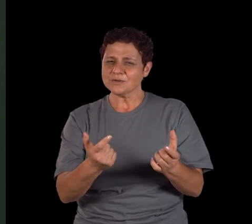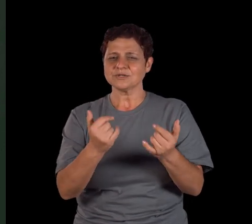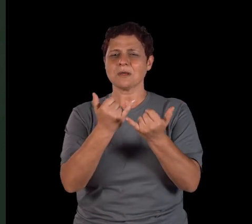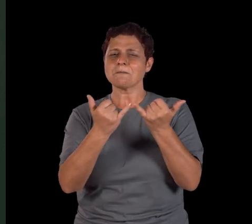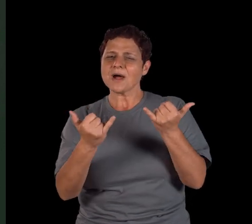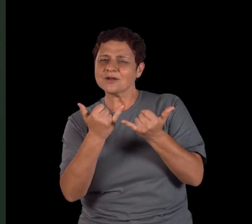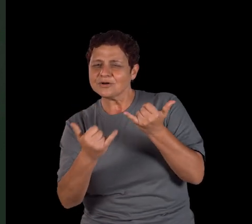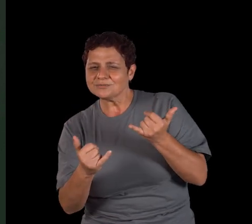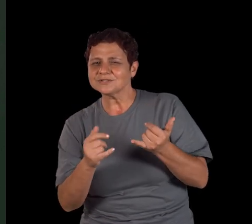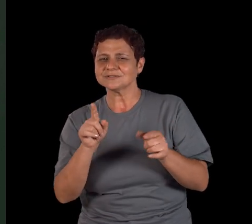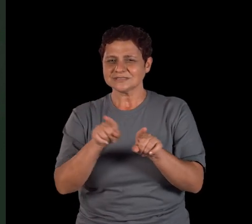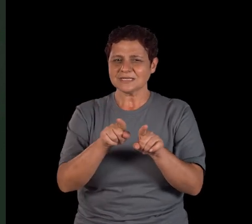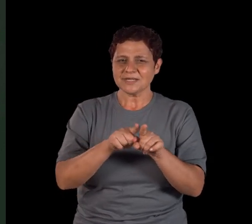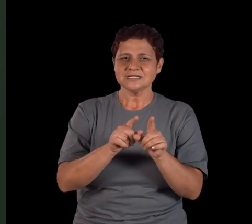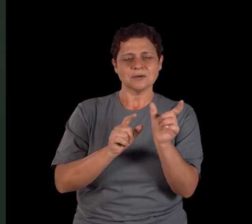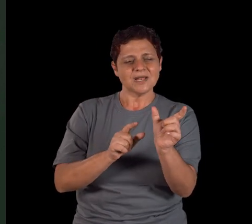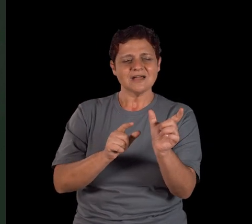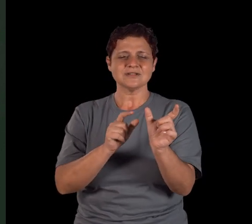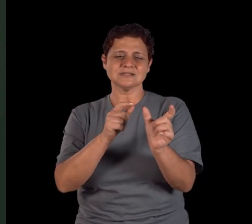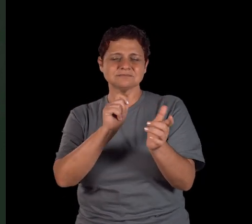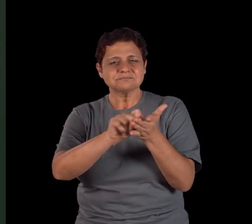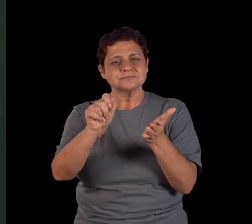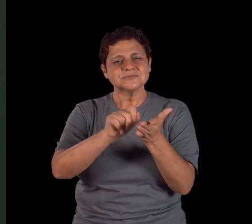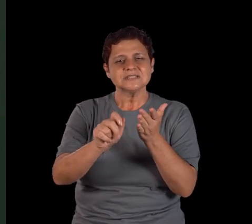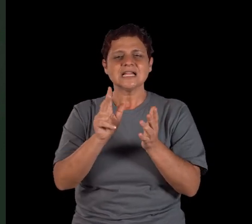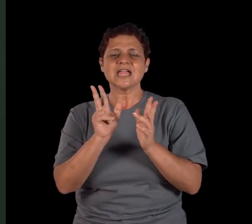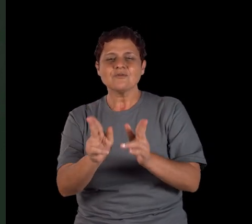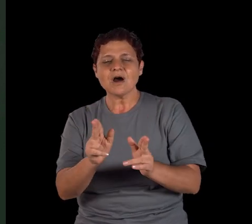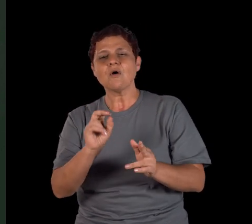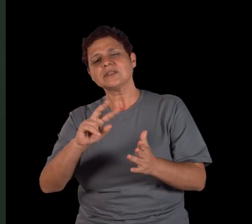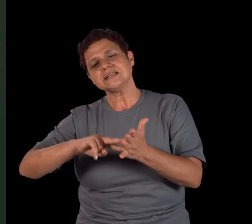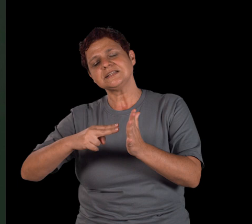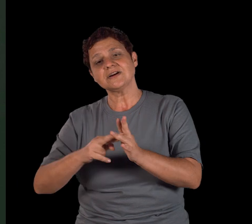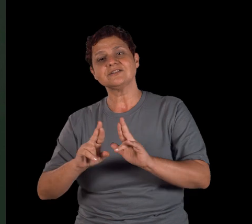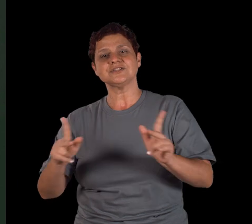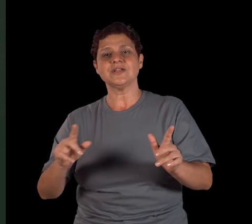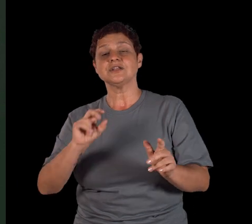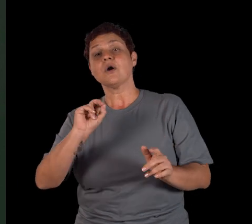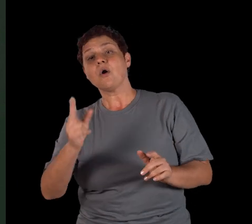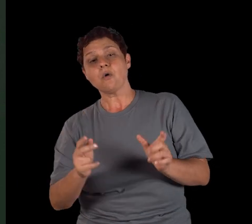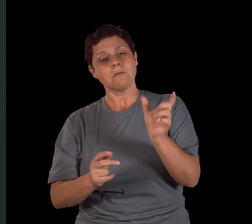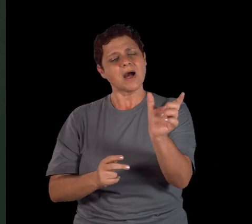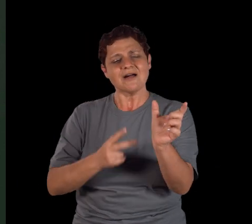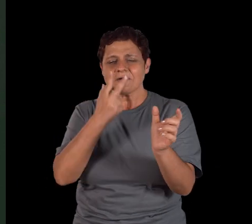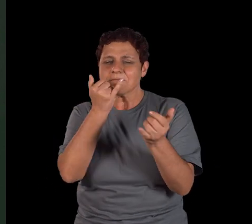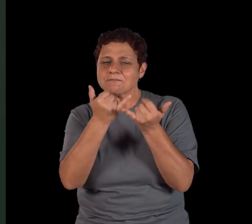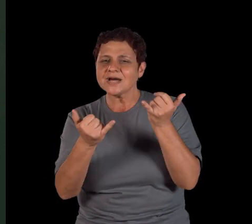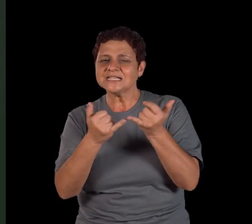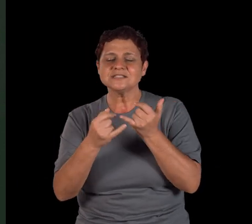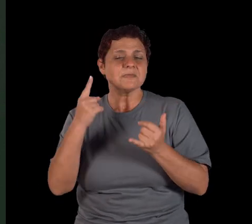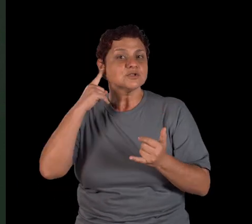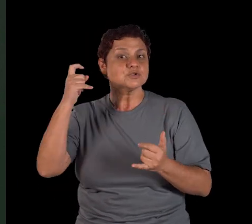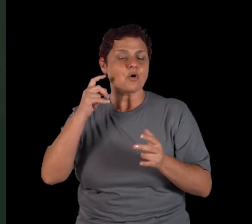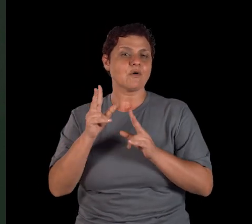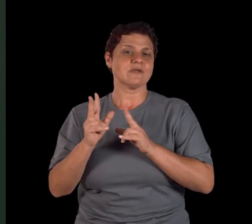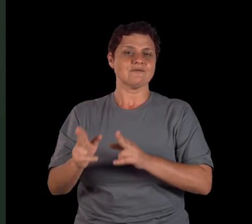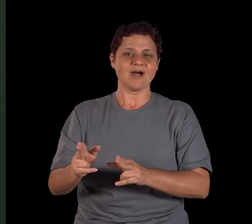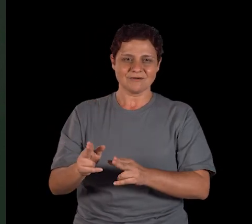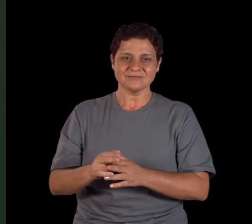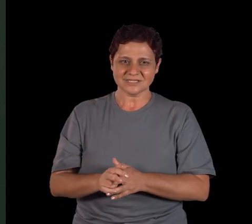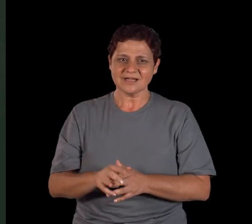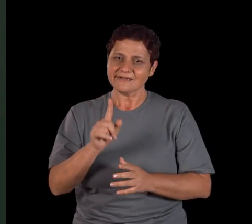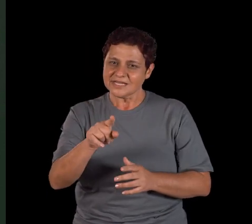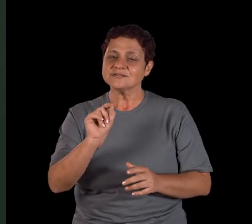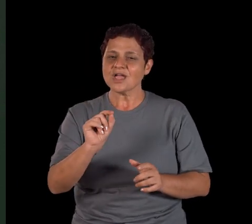homônimos. Palavras que são escritas iguais com sentidos diferentes. Ou palavras escritas parecidas com sons iguais. Isso